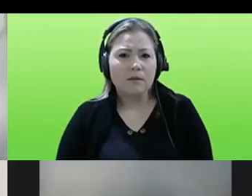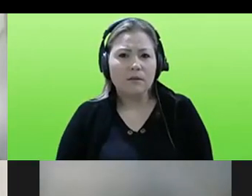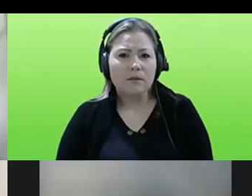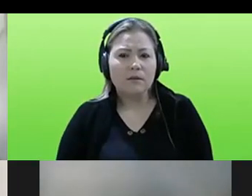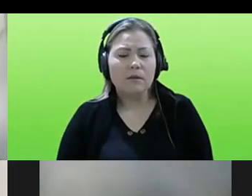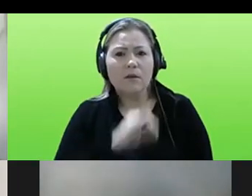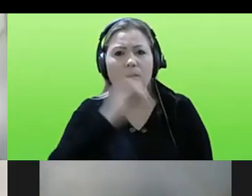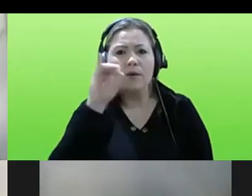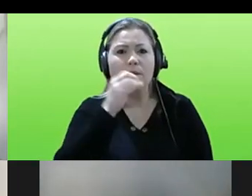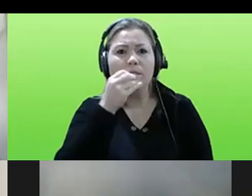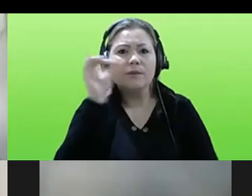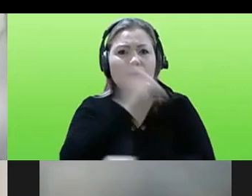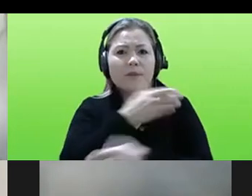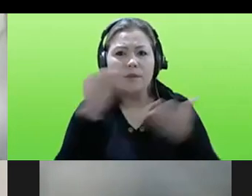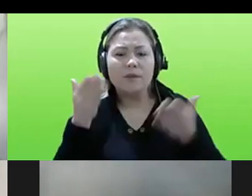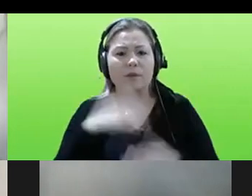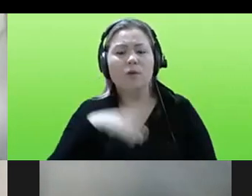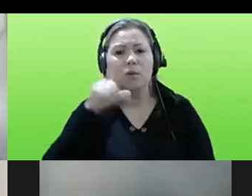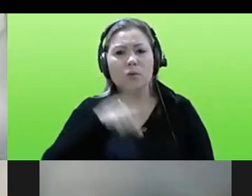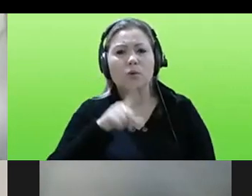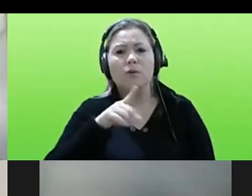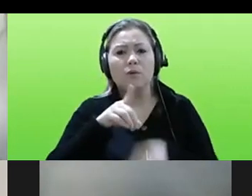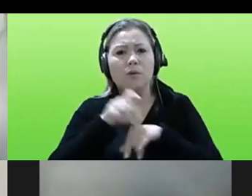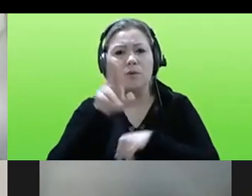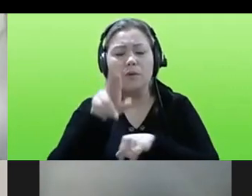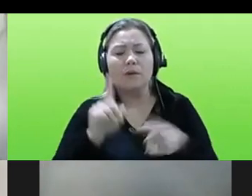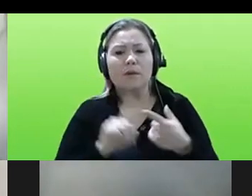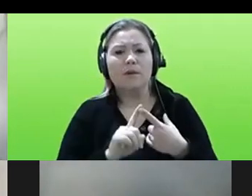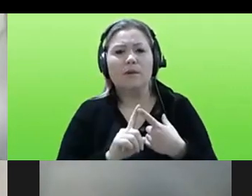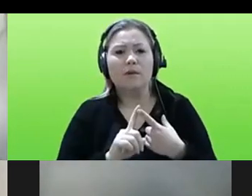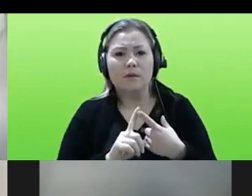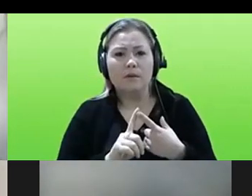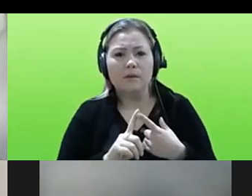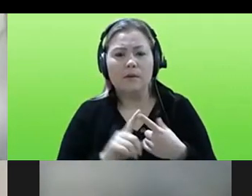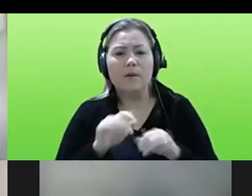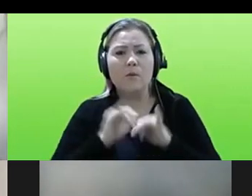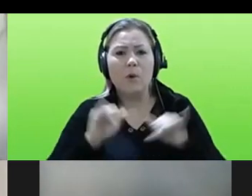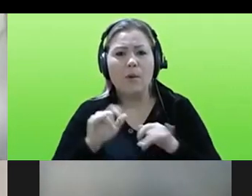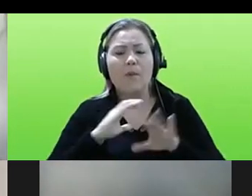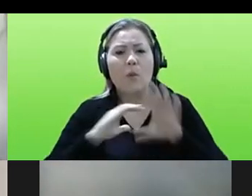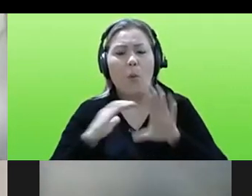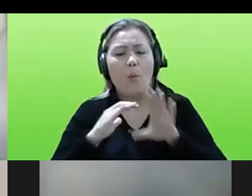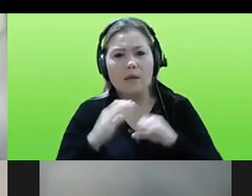Oi, gente, bom dia. Eu sou doutoranda do programa de comunicação.